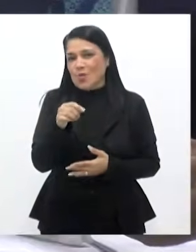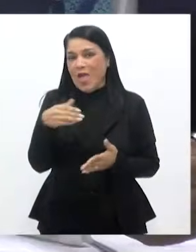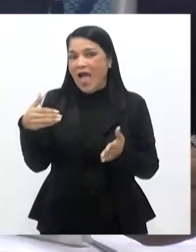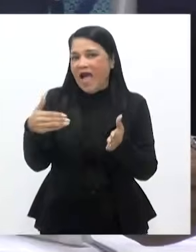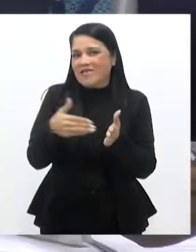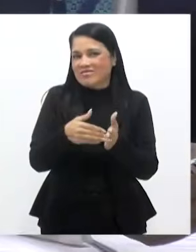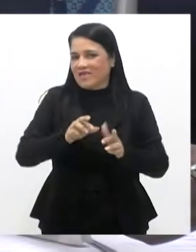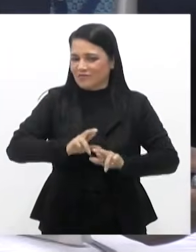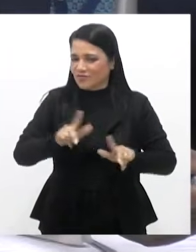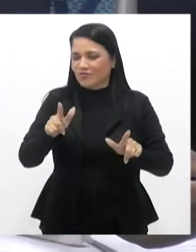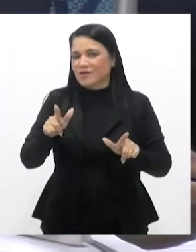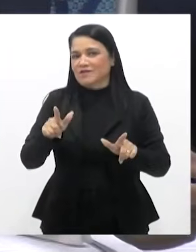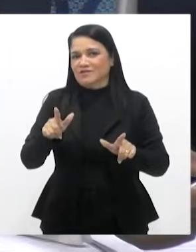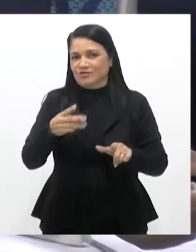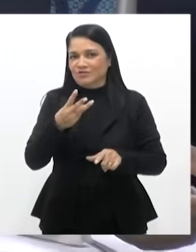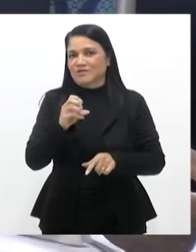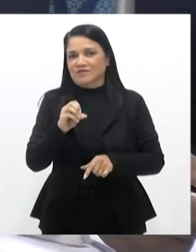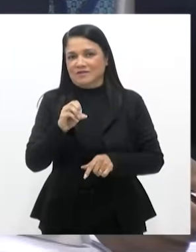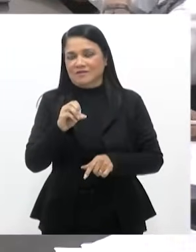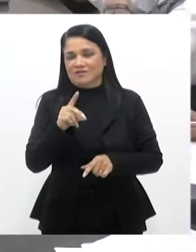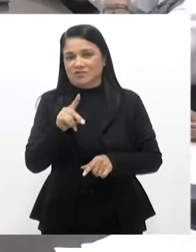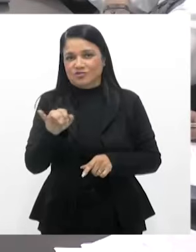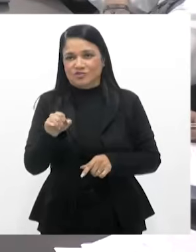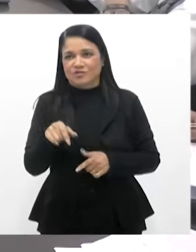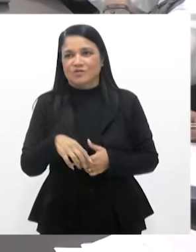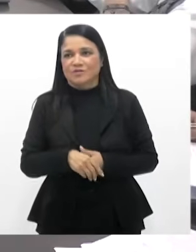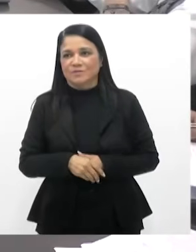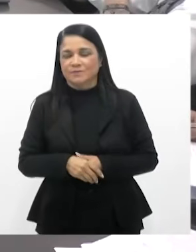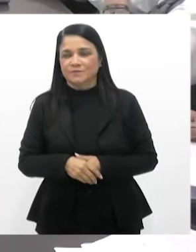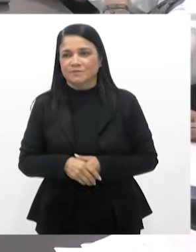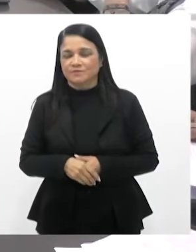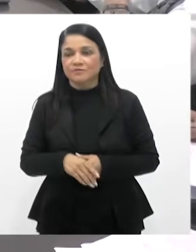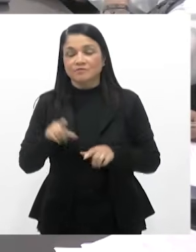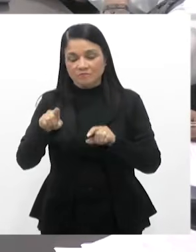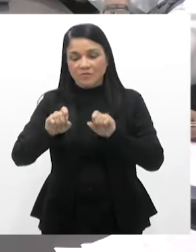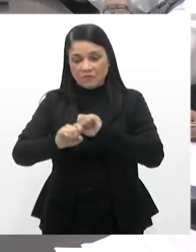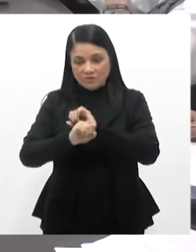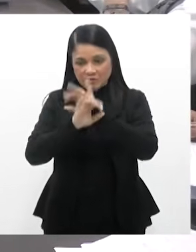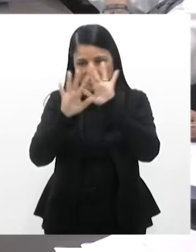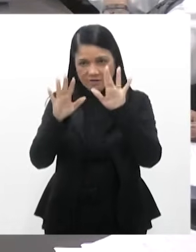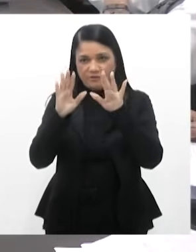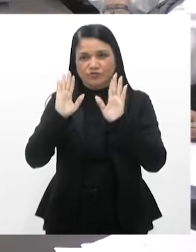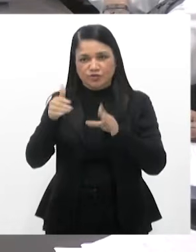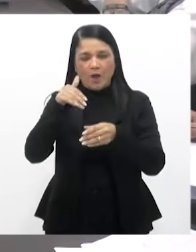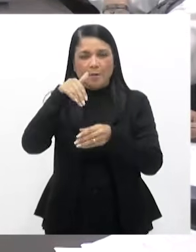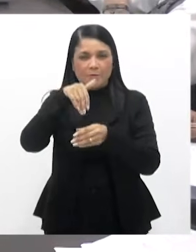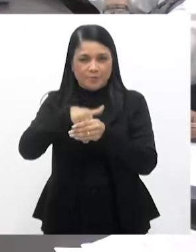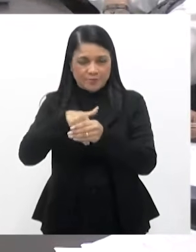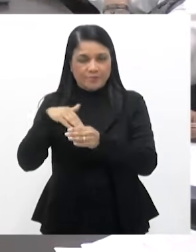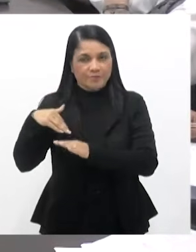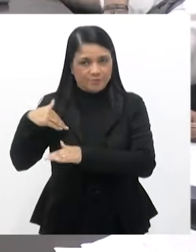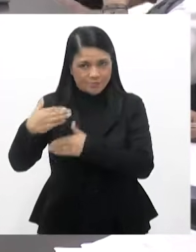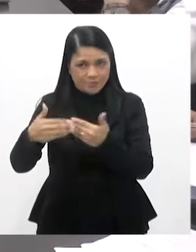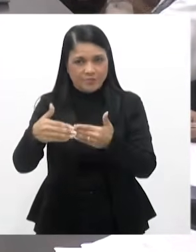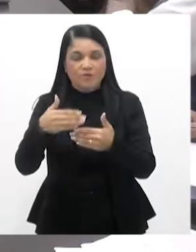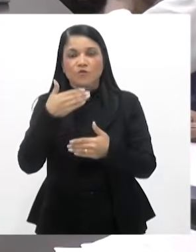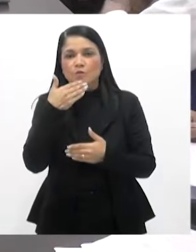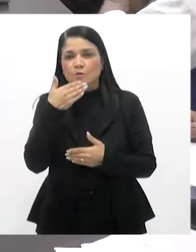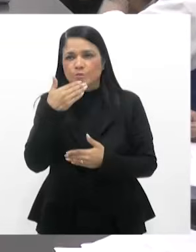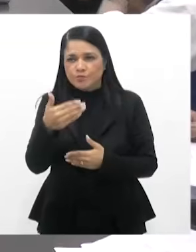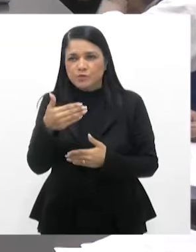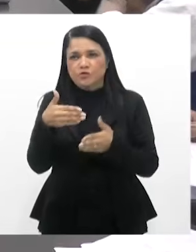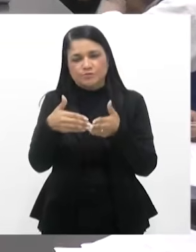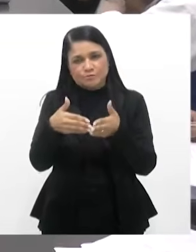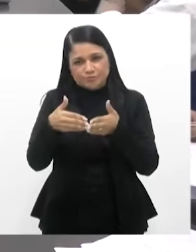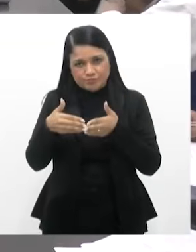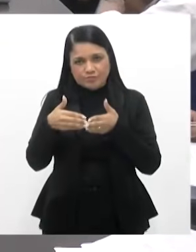Discussão da 5º. deputada Érica, eu vou chamar os Está trabalhos da escrito ordem. em até 48 Só para horas. deixar claro, na verdade a gente já está em processo de votação, e aí eu vou pedir